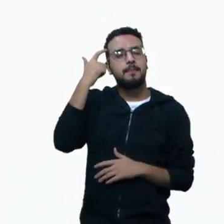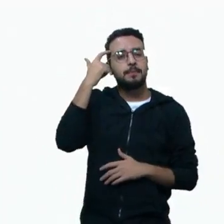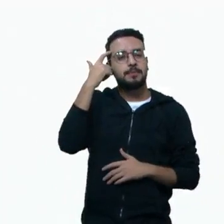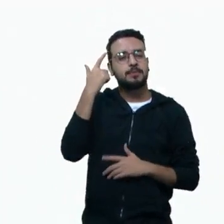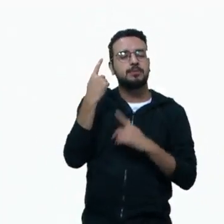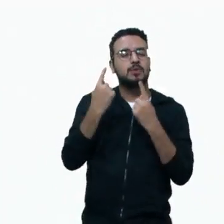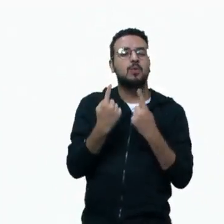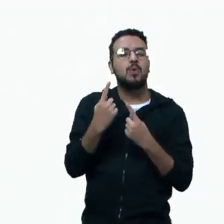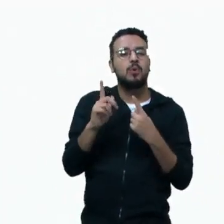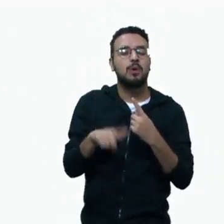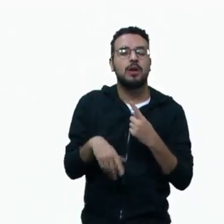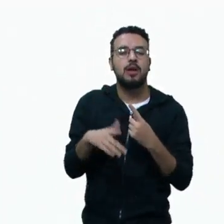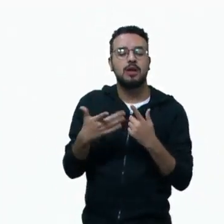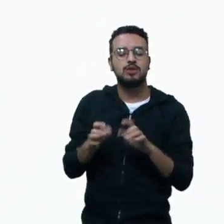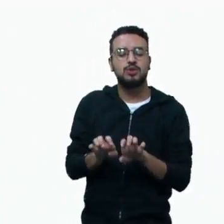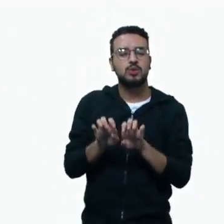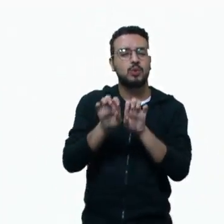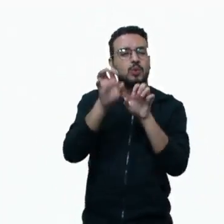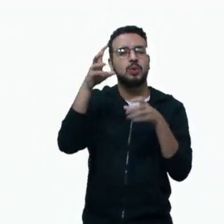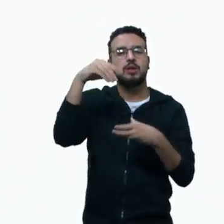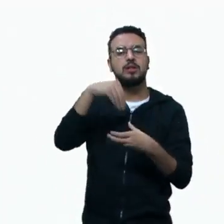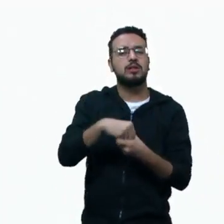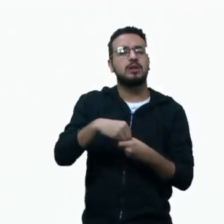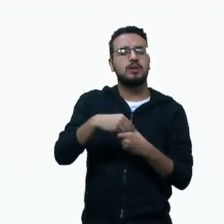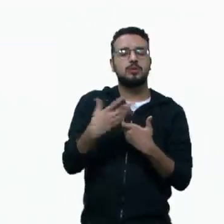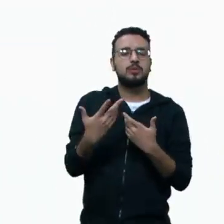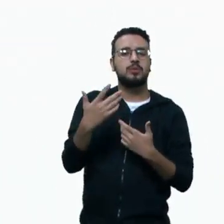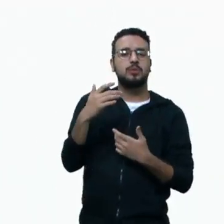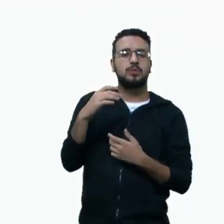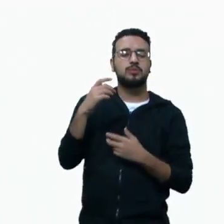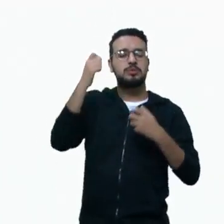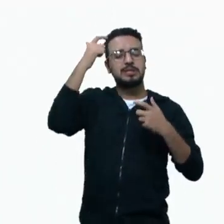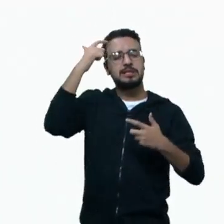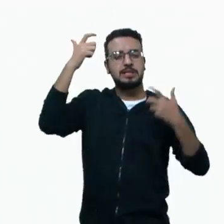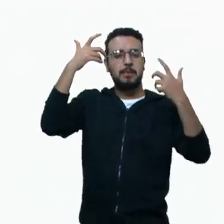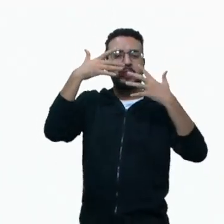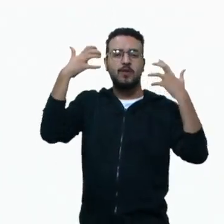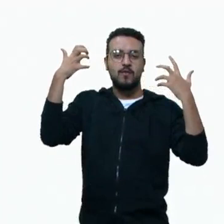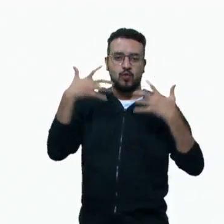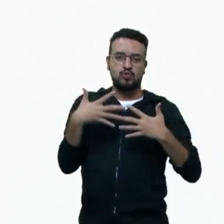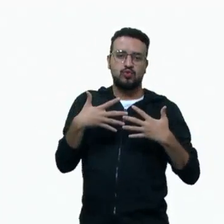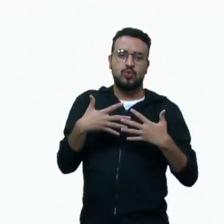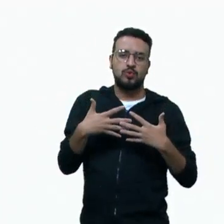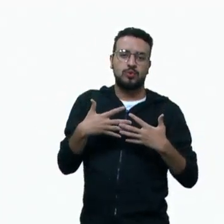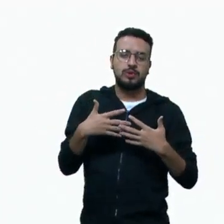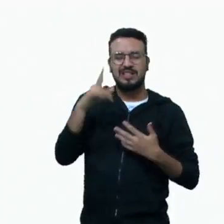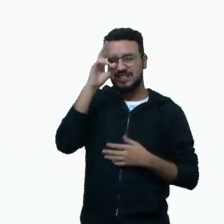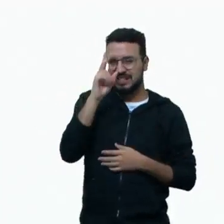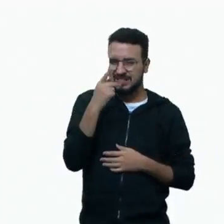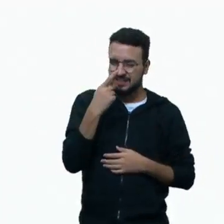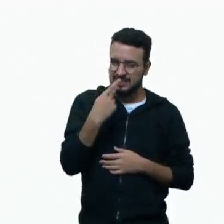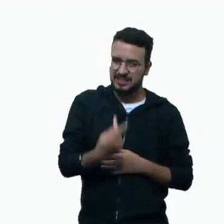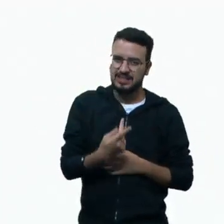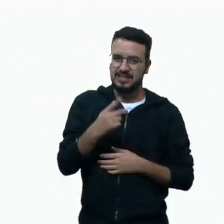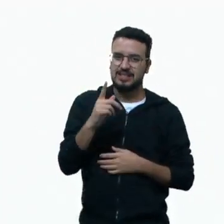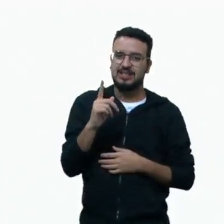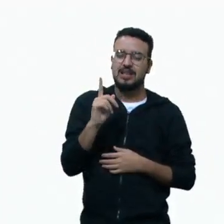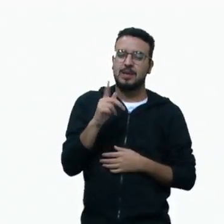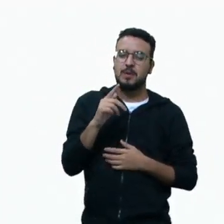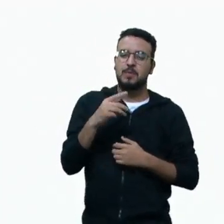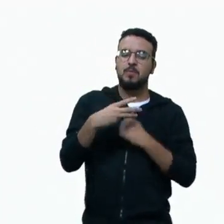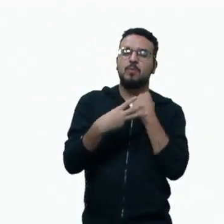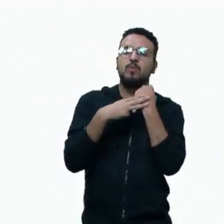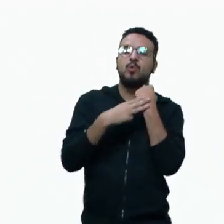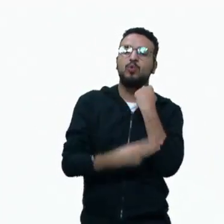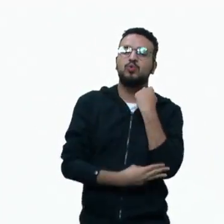as estruturas que estão presentes no sistema nervoso. Então, lembra que eu falei para vocês sobre o sistema muscular? A gente